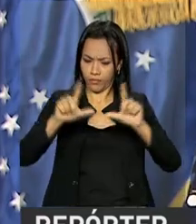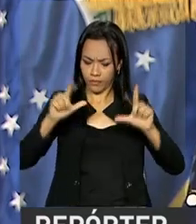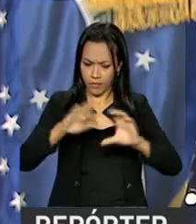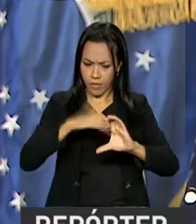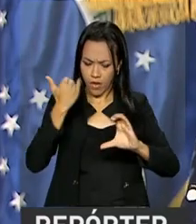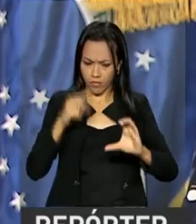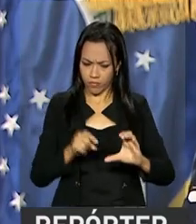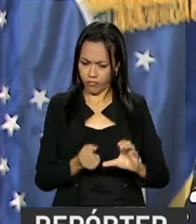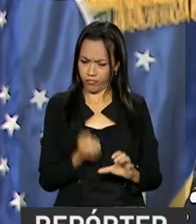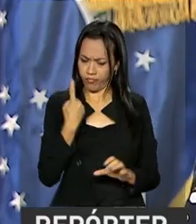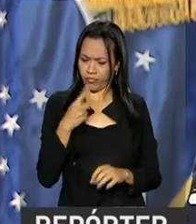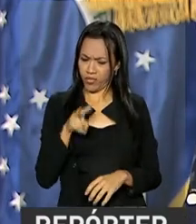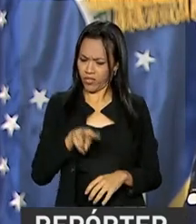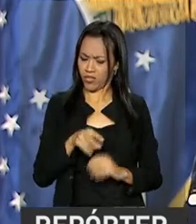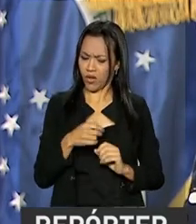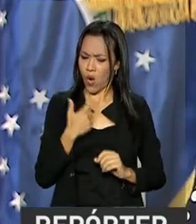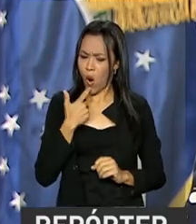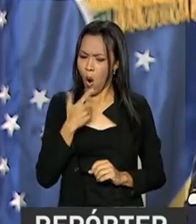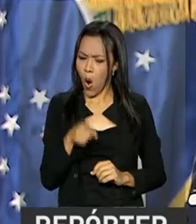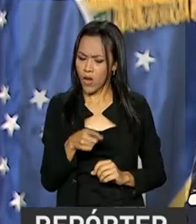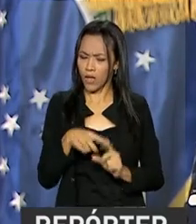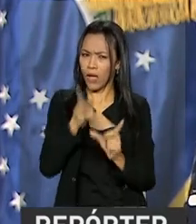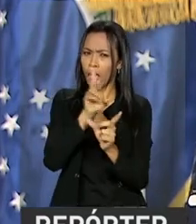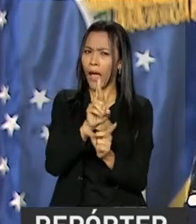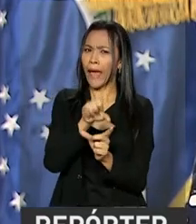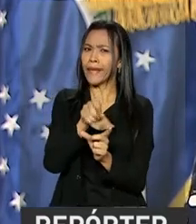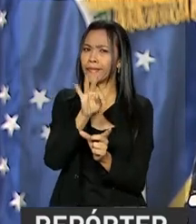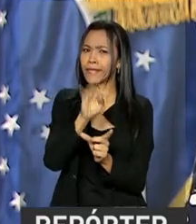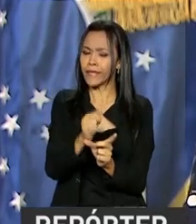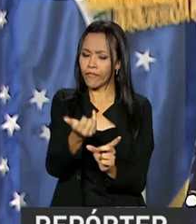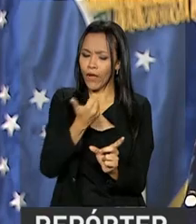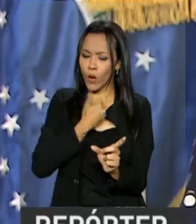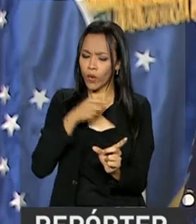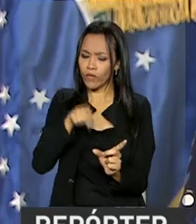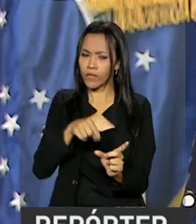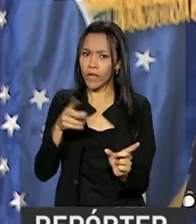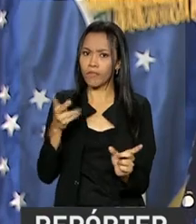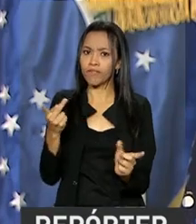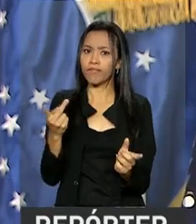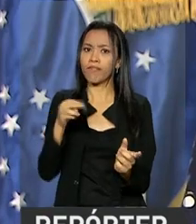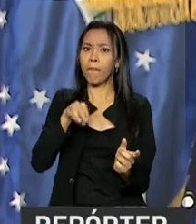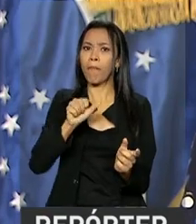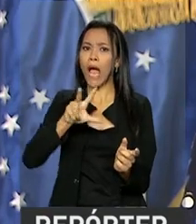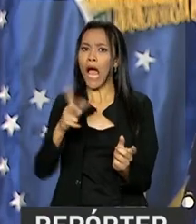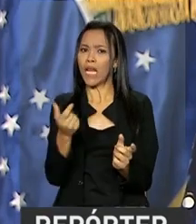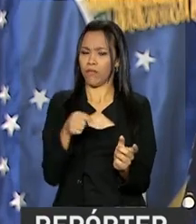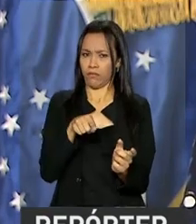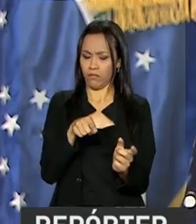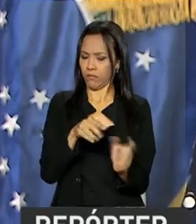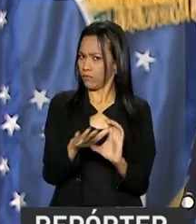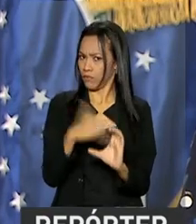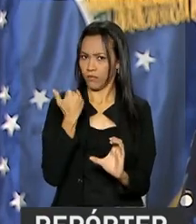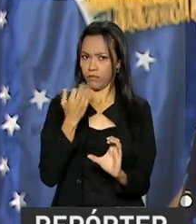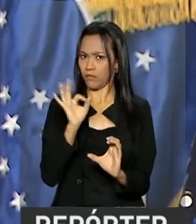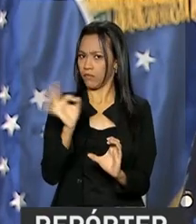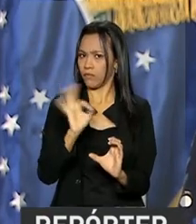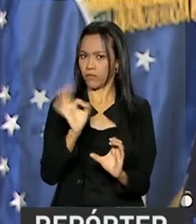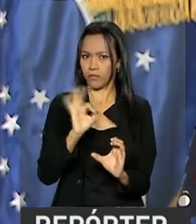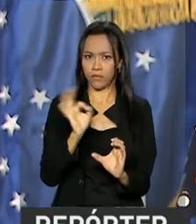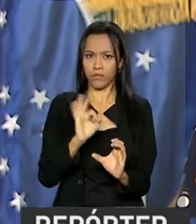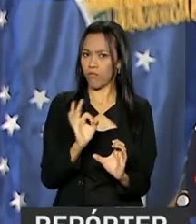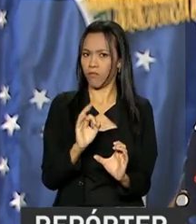quando você abre diz assim olha a receita federal diz que você caiu na malha a receita federal não mandou esse tipo de